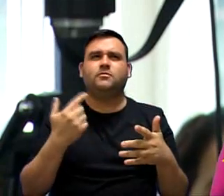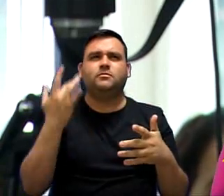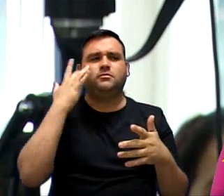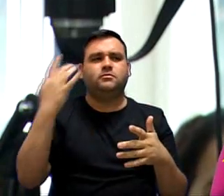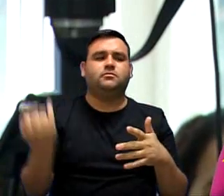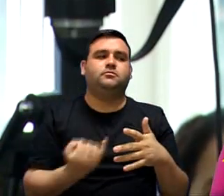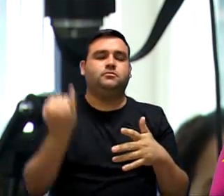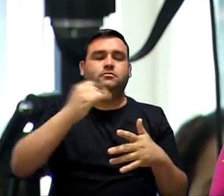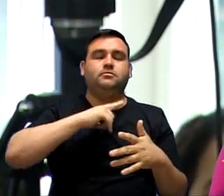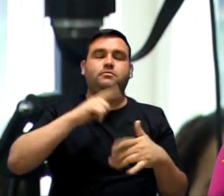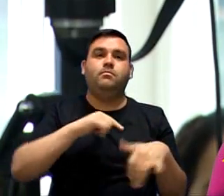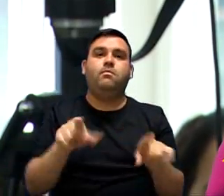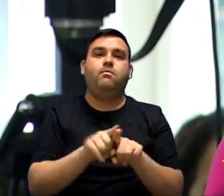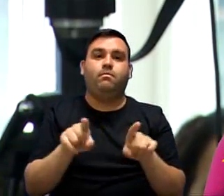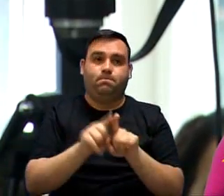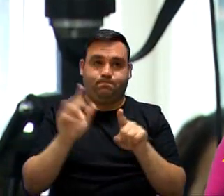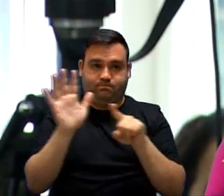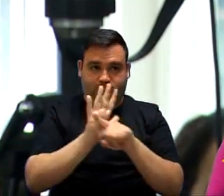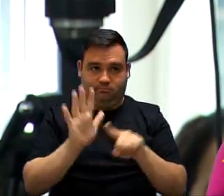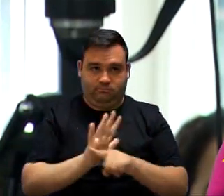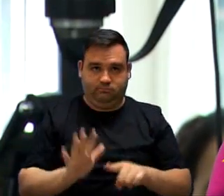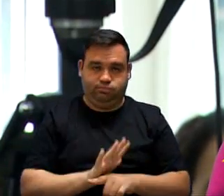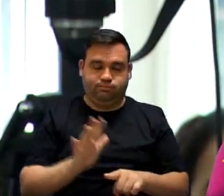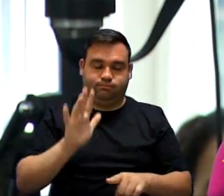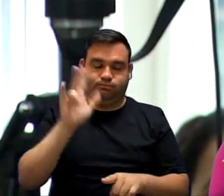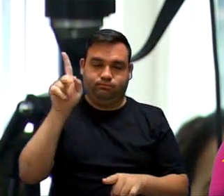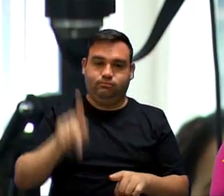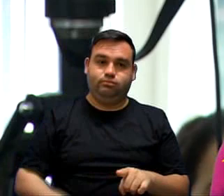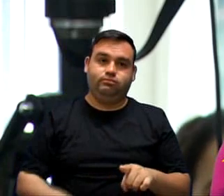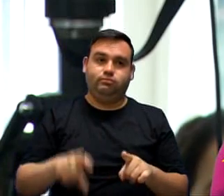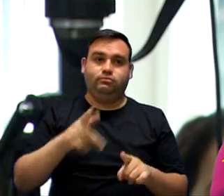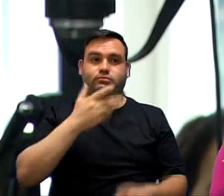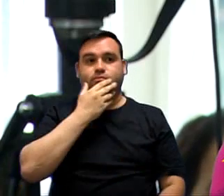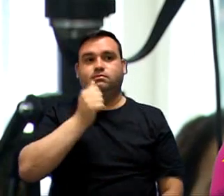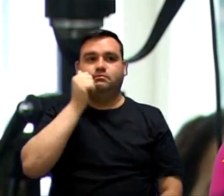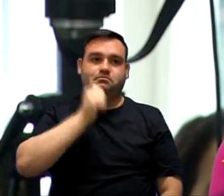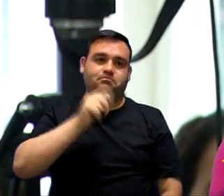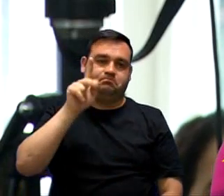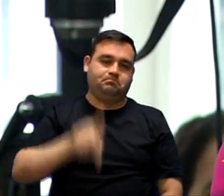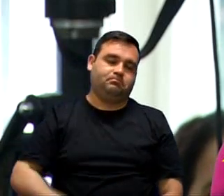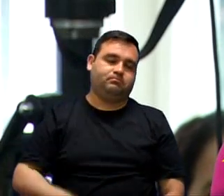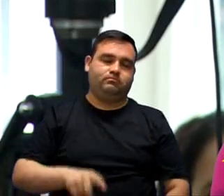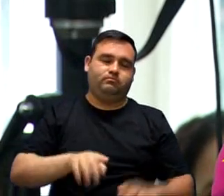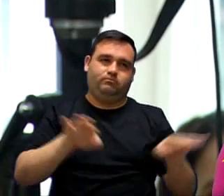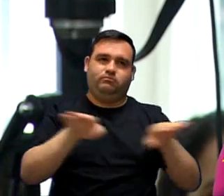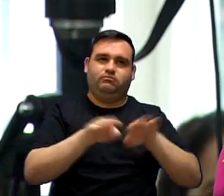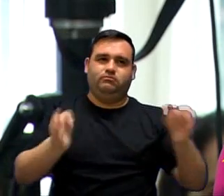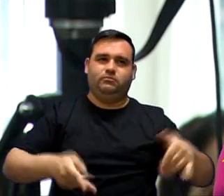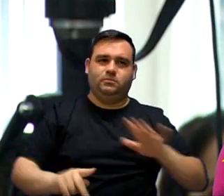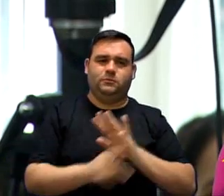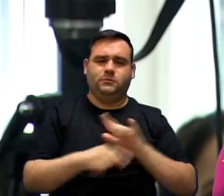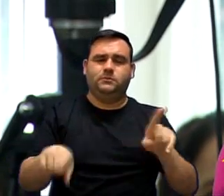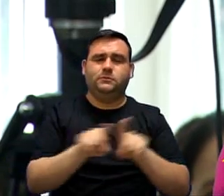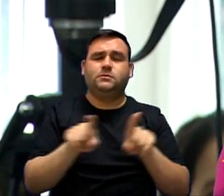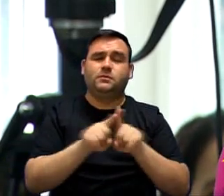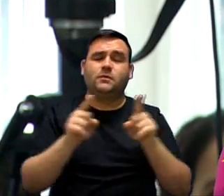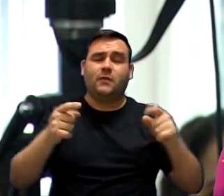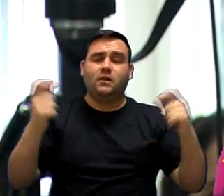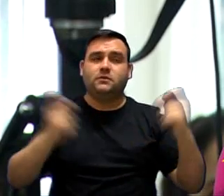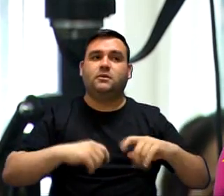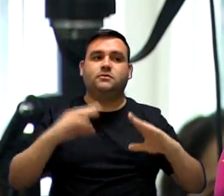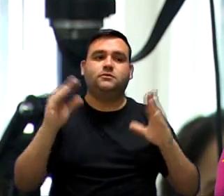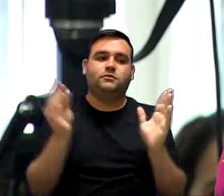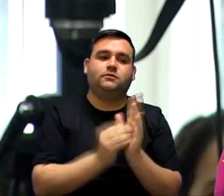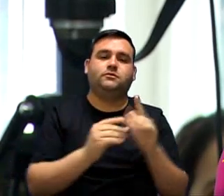importante, gostaria de consultar a presidência, né, o presidente, a mesa e assim os vereadores, para que se pudesse colocar